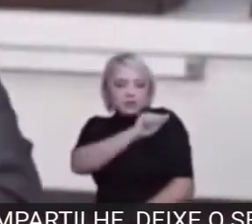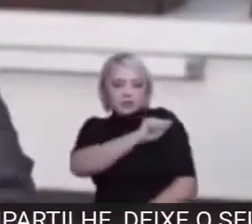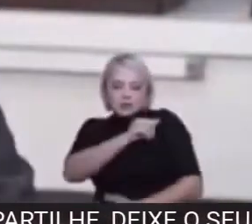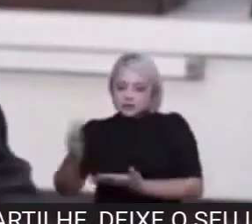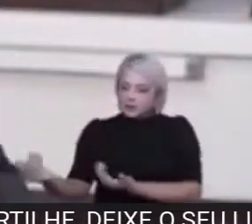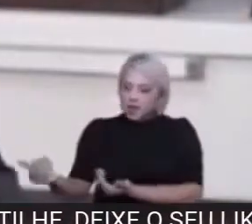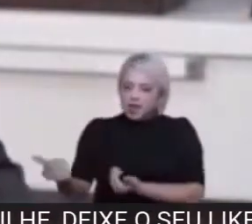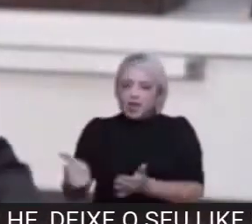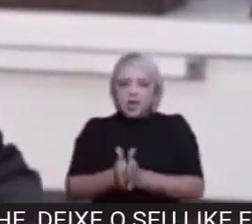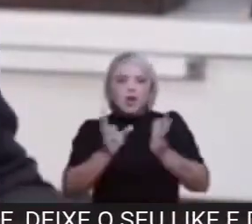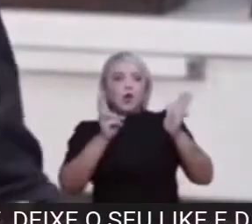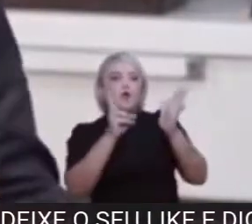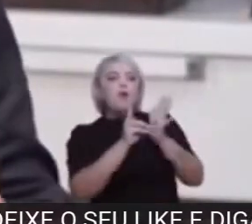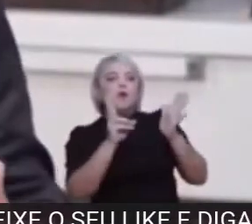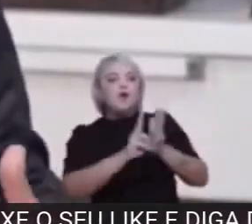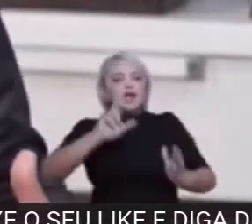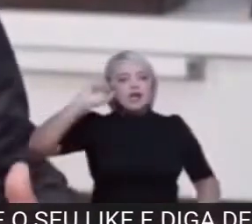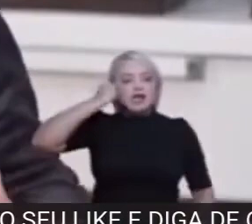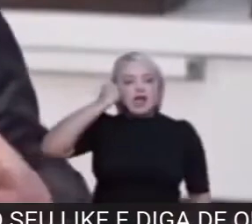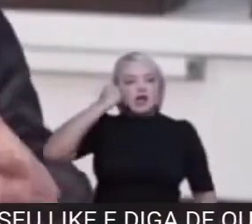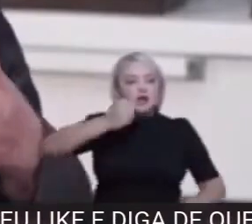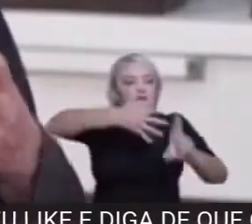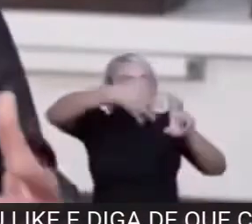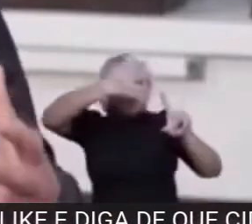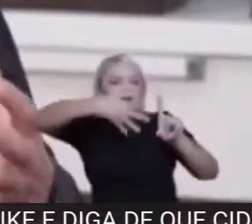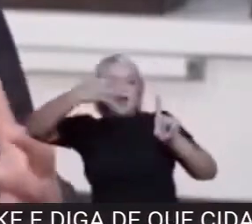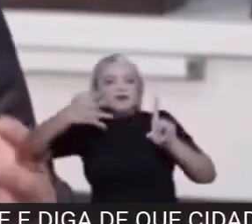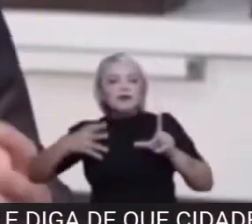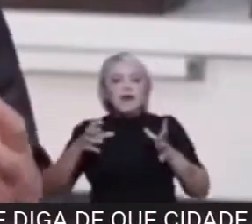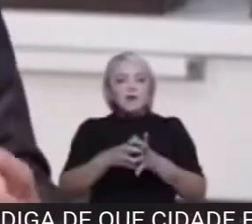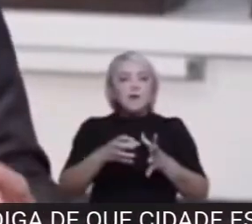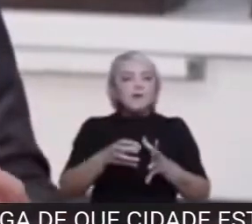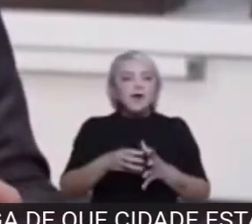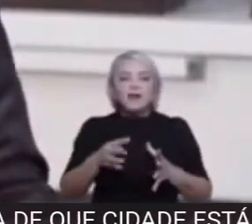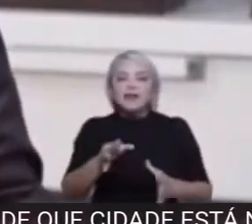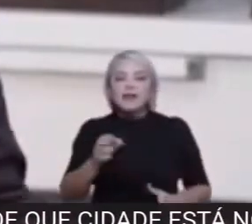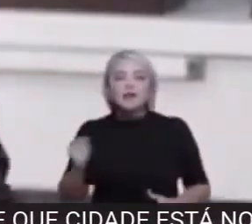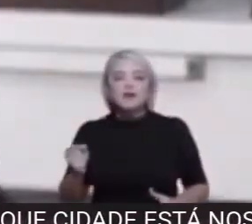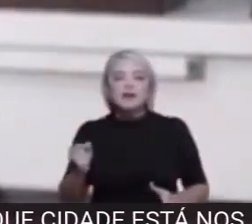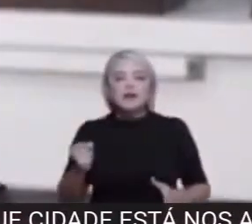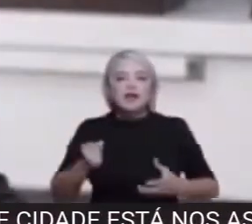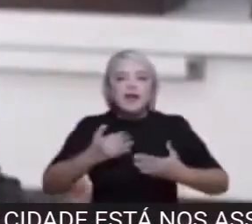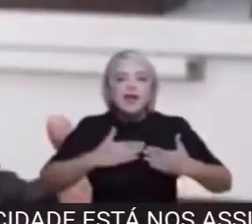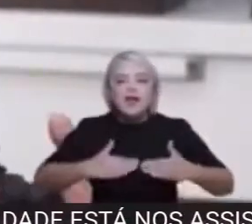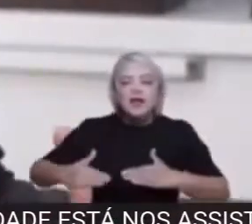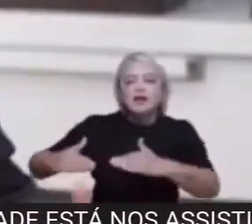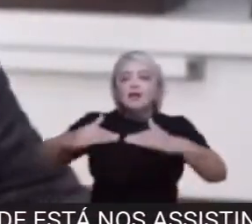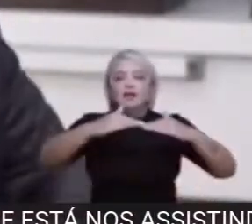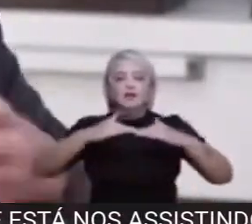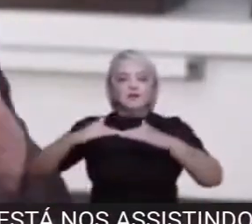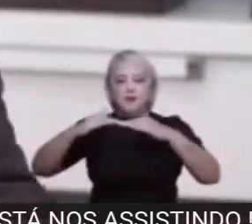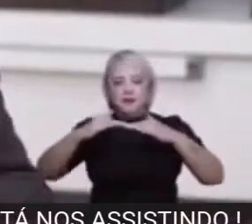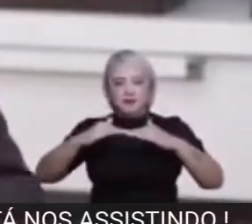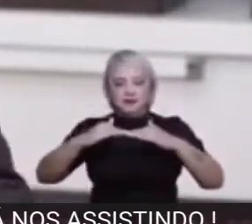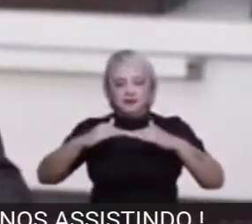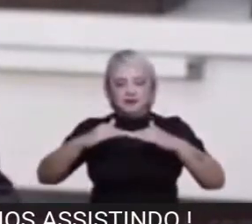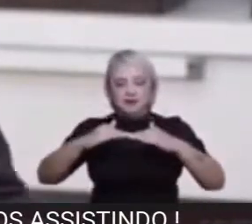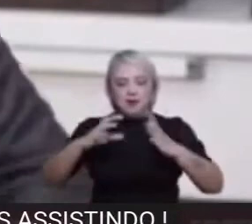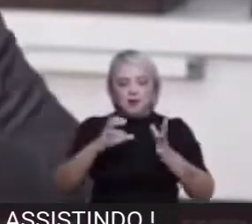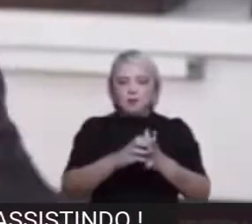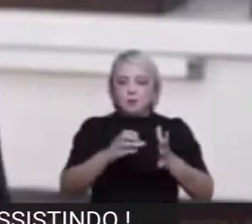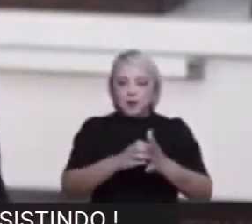com negros, com LGBT. O partido é o que tem um guarda-chuva da democracia, sabe? Um partido com